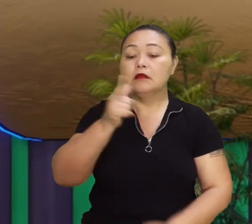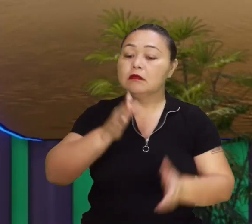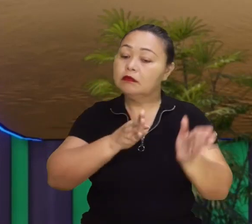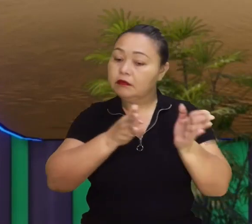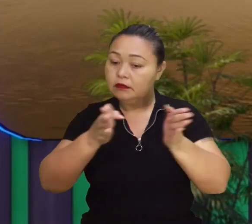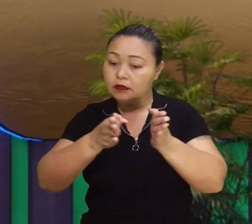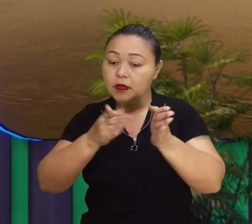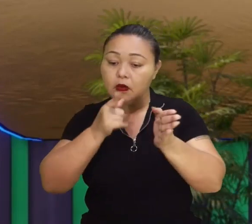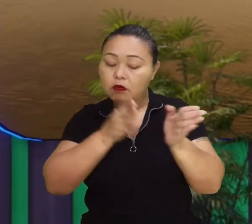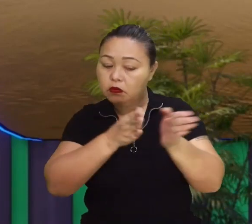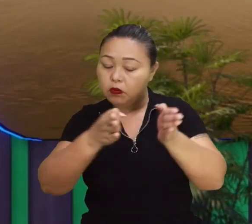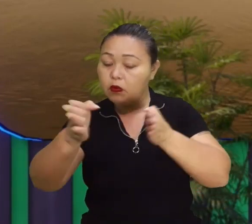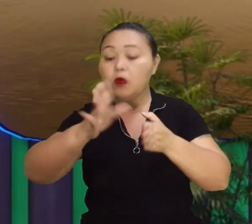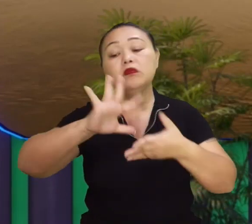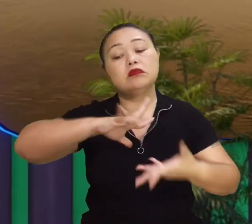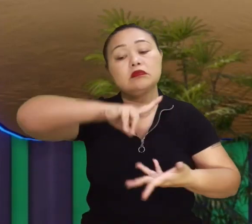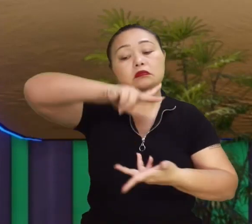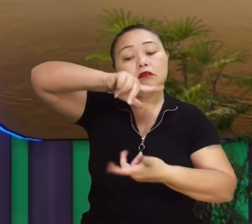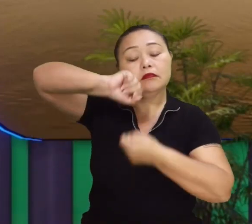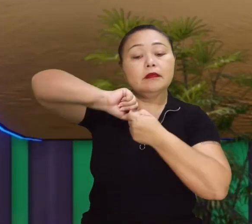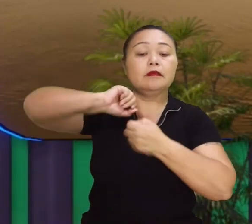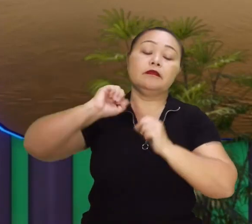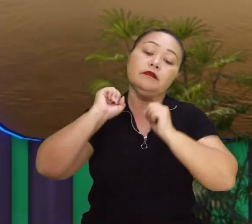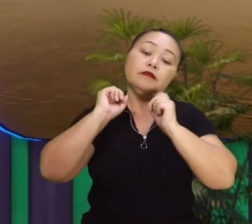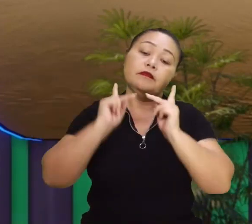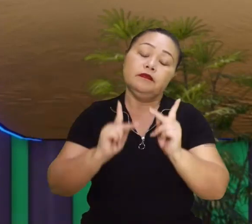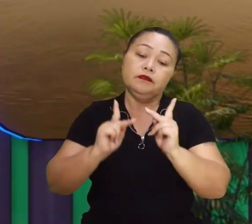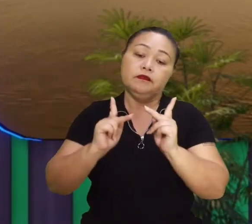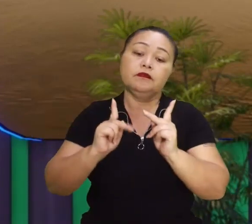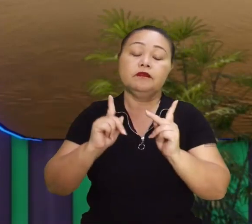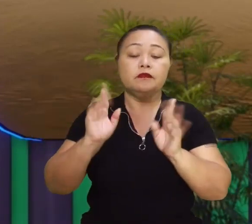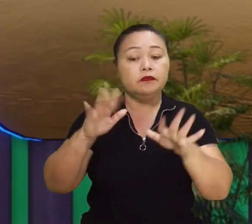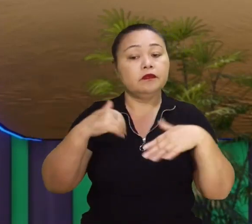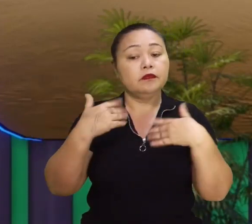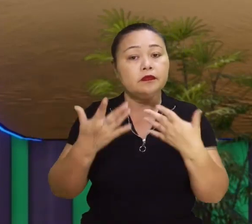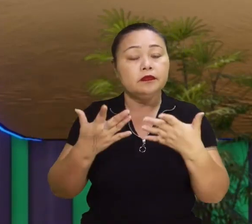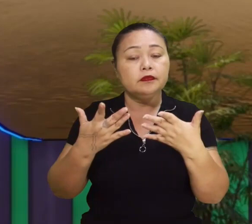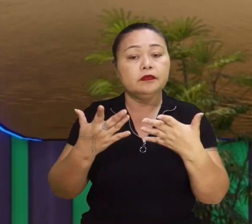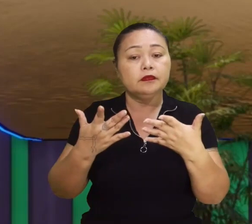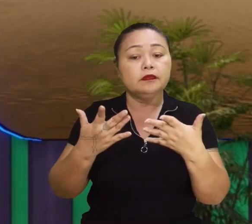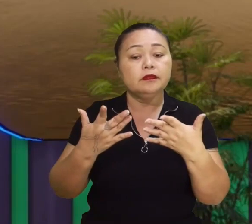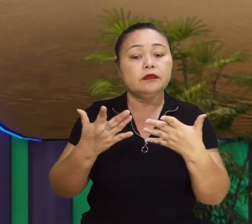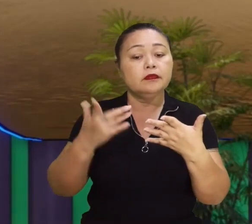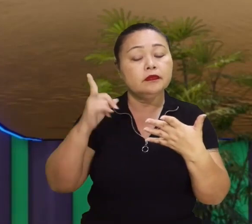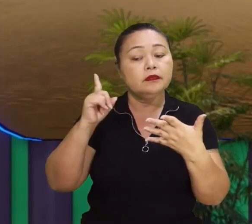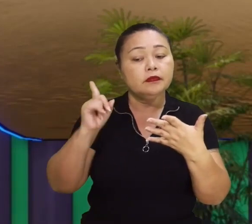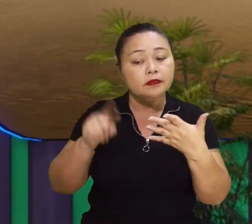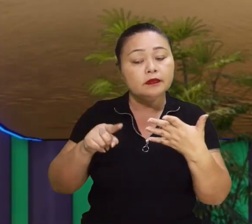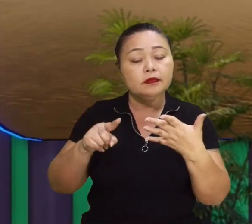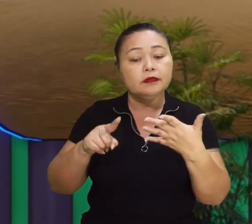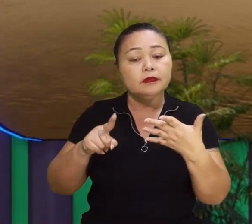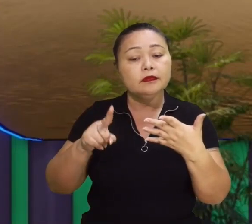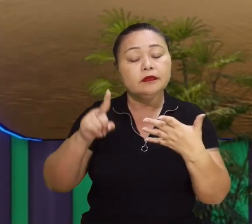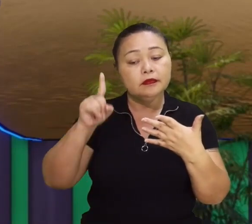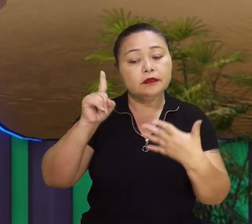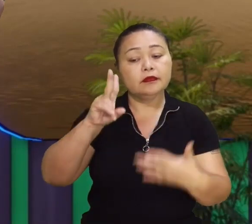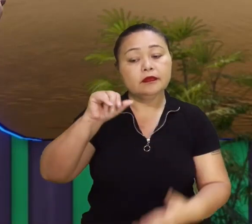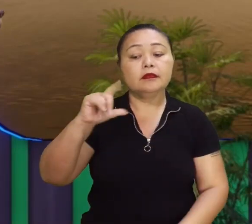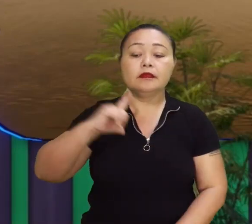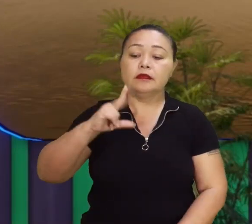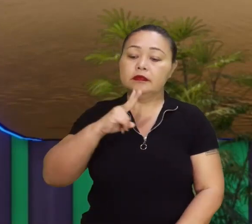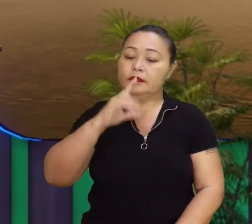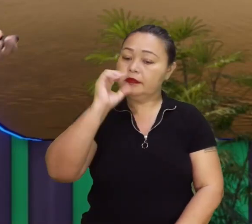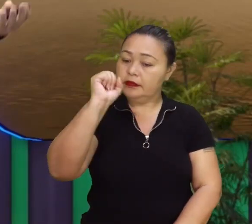mundo, inclusive. Ok? Mas a madeira realmente ela vai ser um ponto forte e, ao